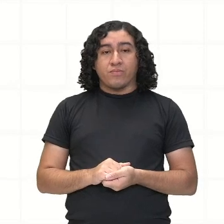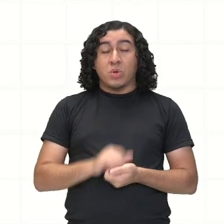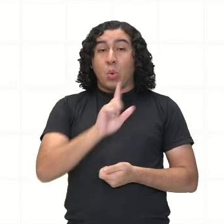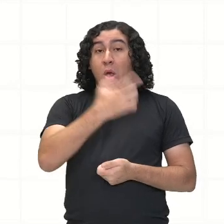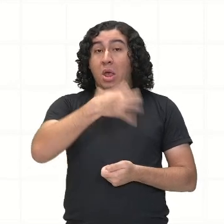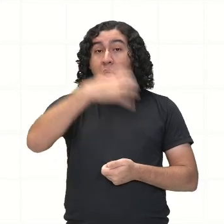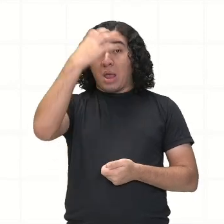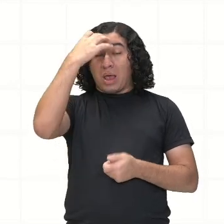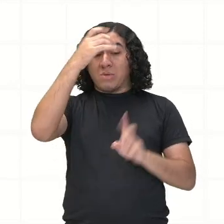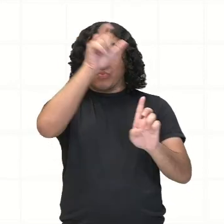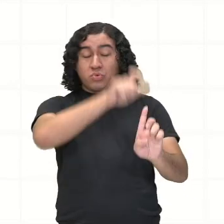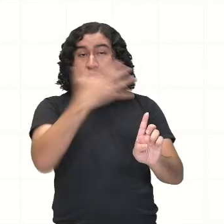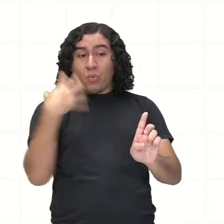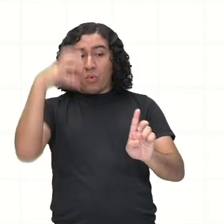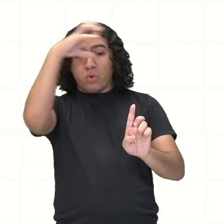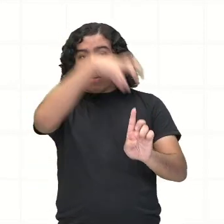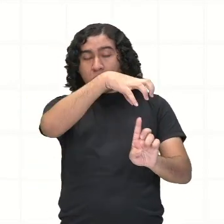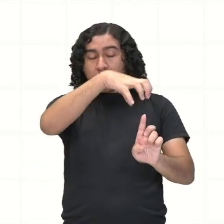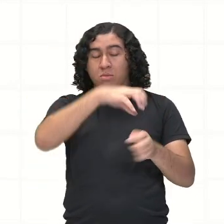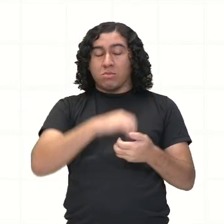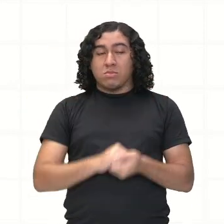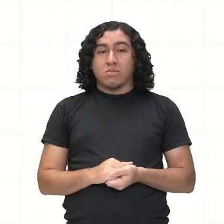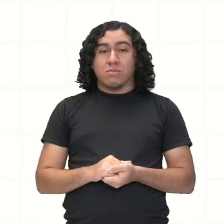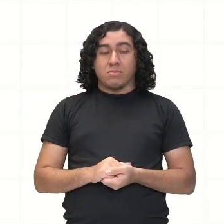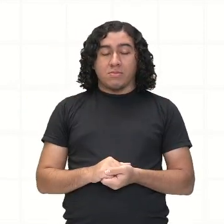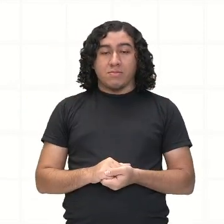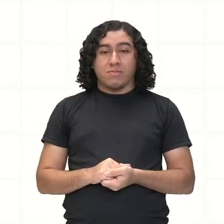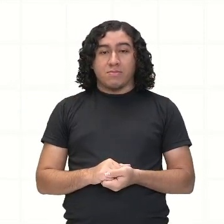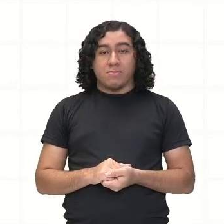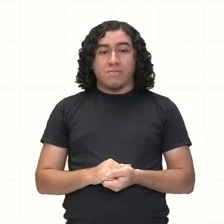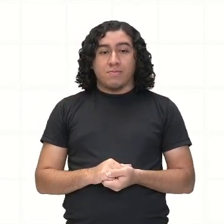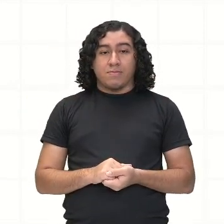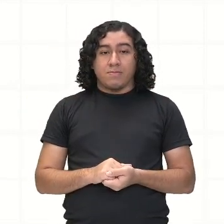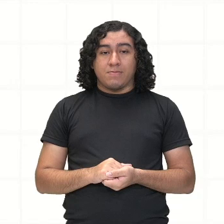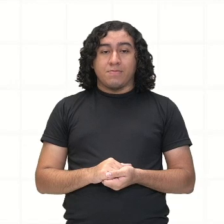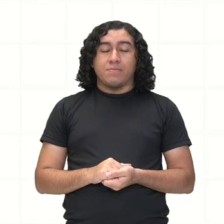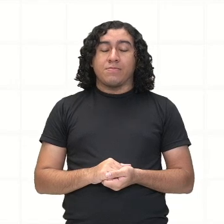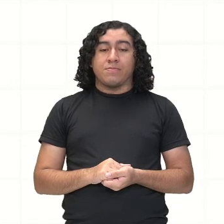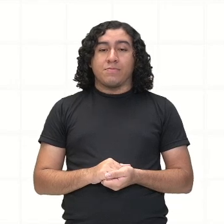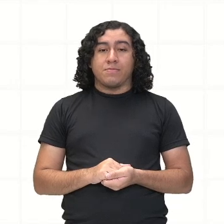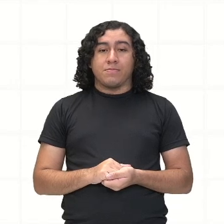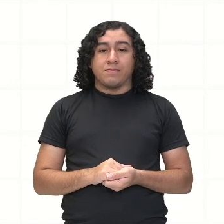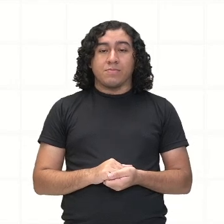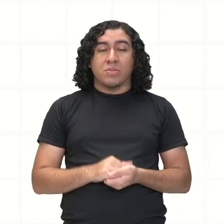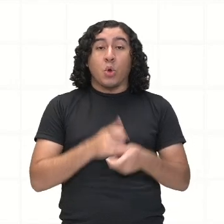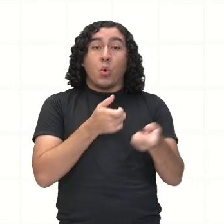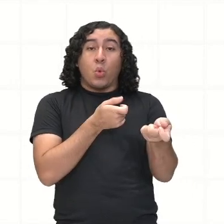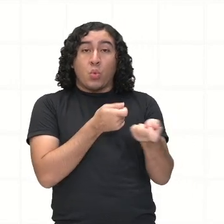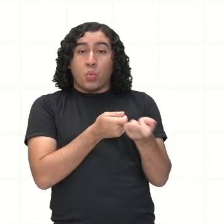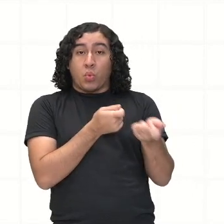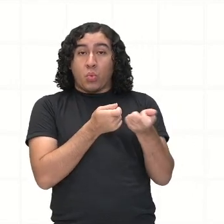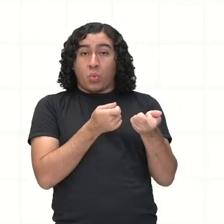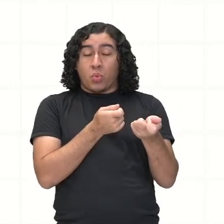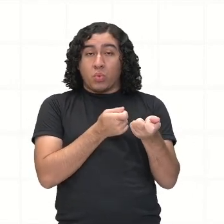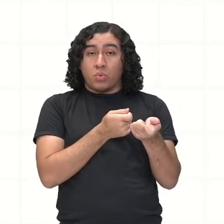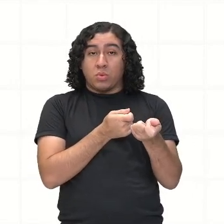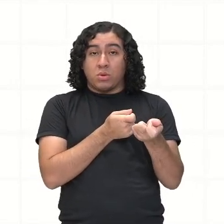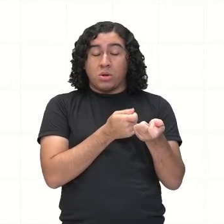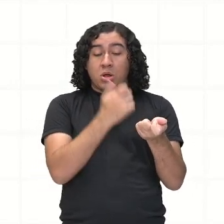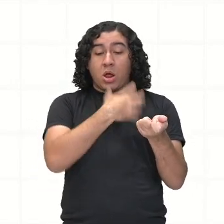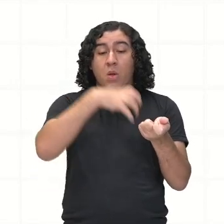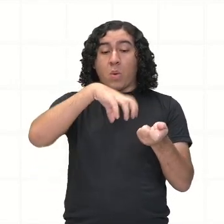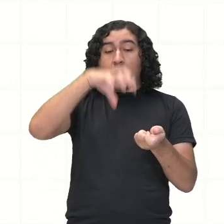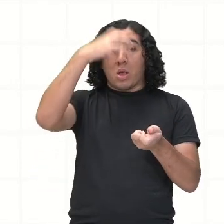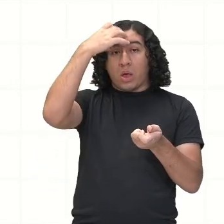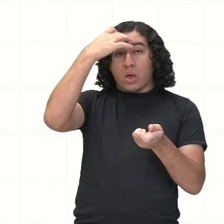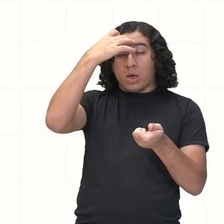e religião. O poder real também era o poder divino, ou seja, o rei era como se